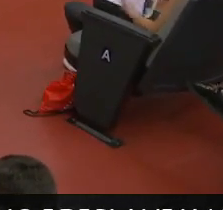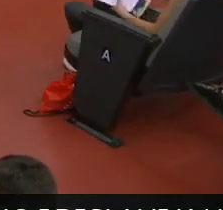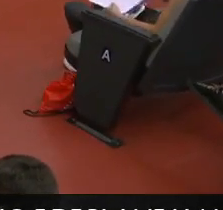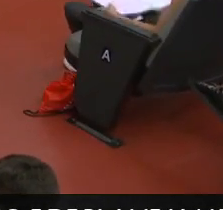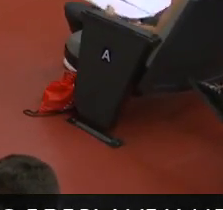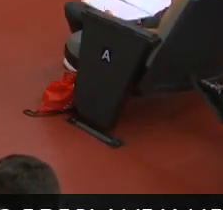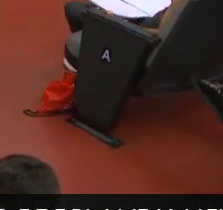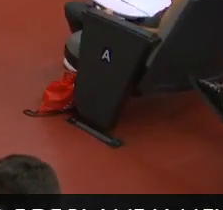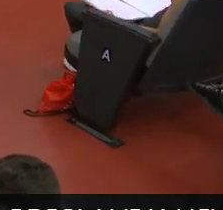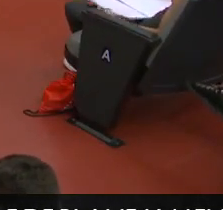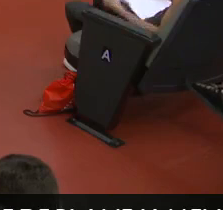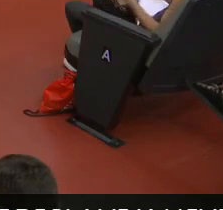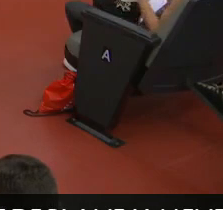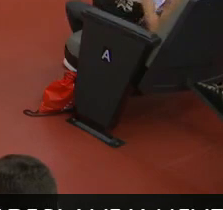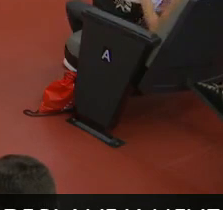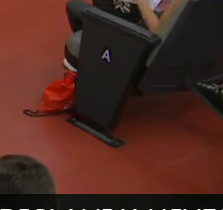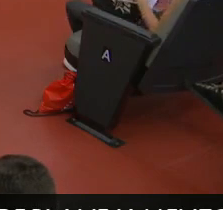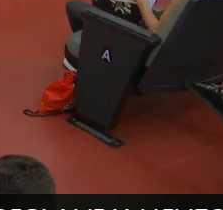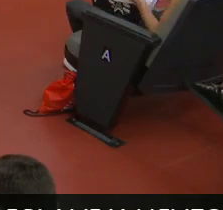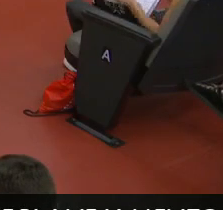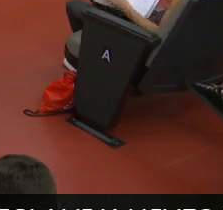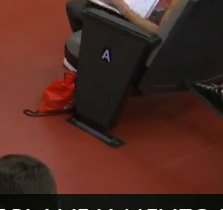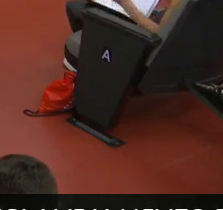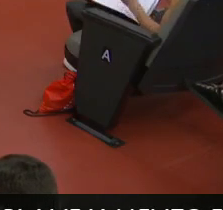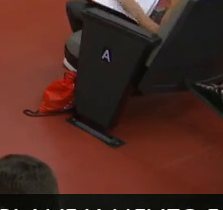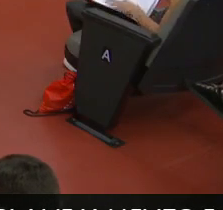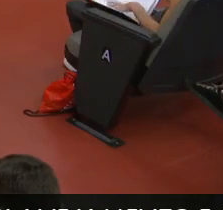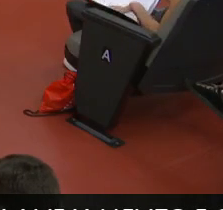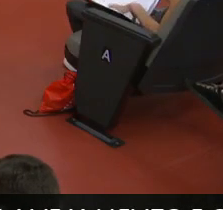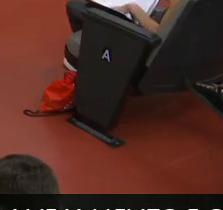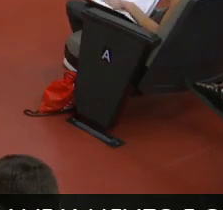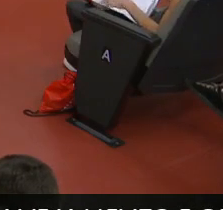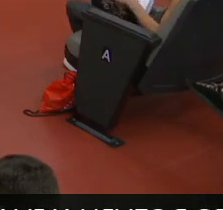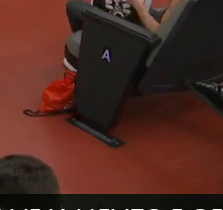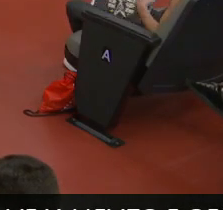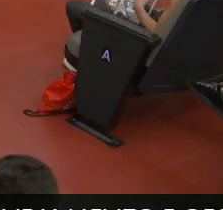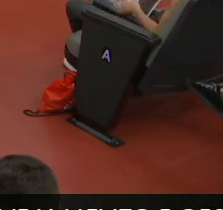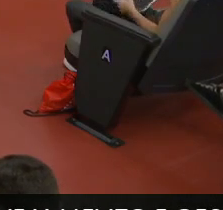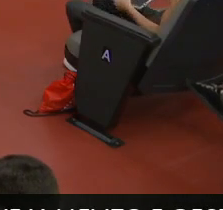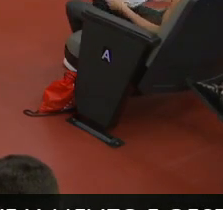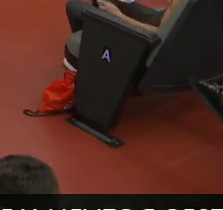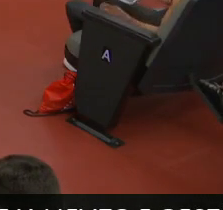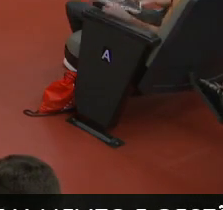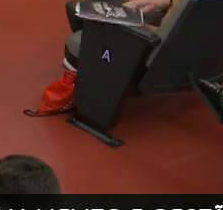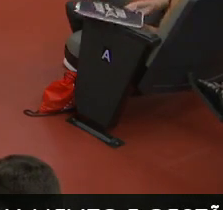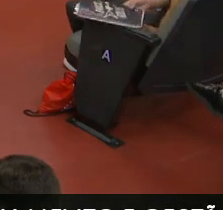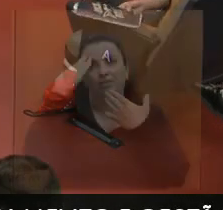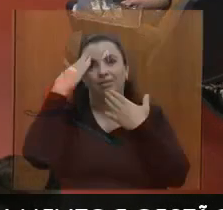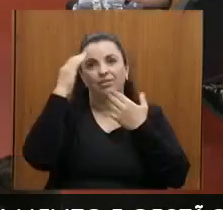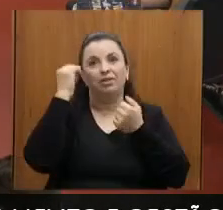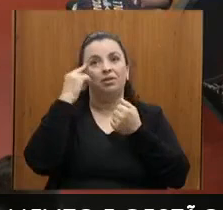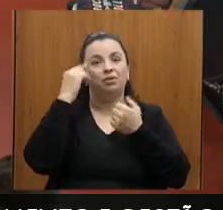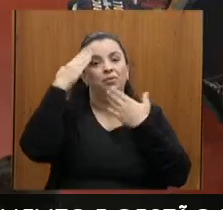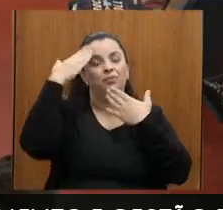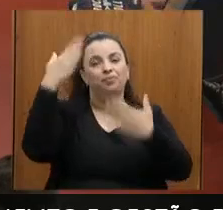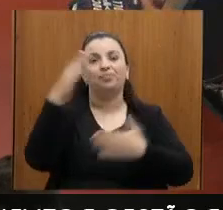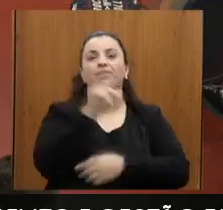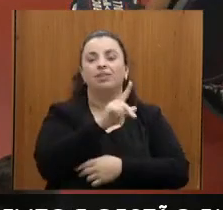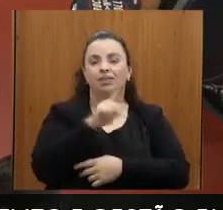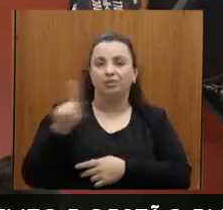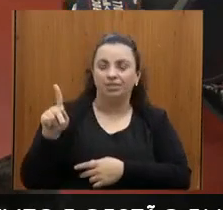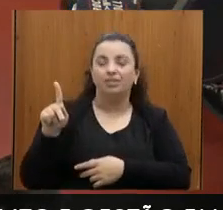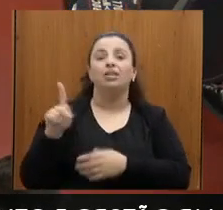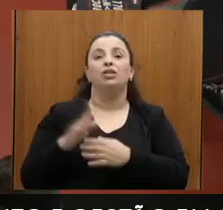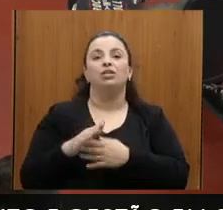Obrigado, presidente Gustavo Aladares, cumprimentando a deputada Beatriz Serqueira, deputado André Quintão, deputado Zé